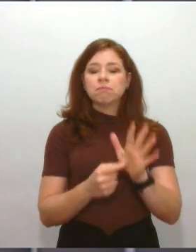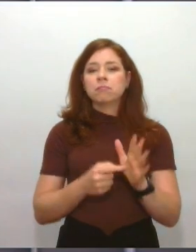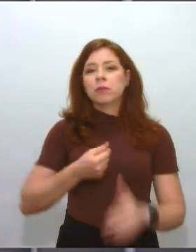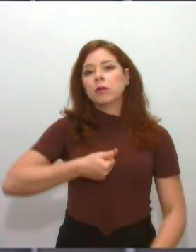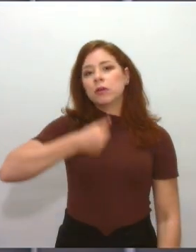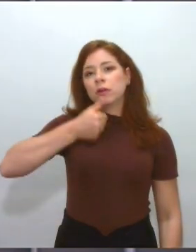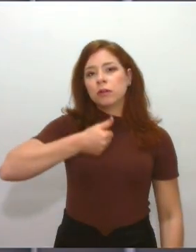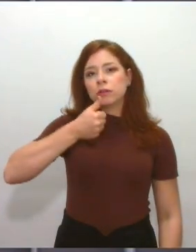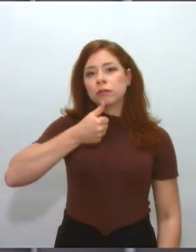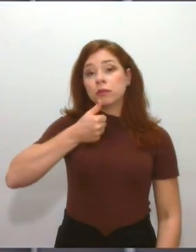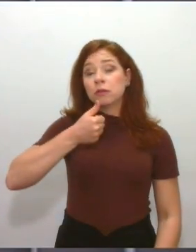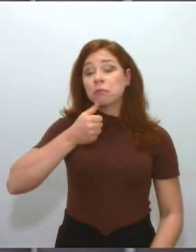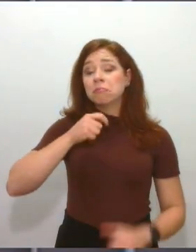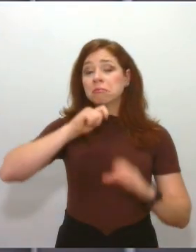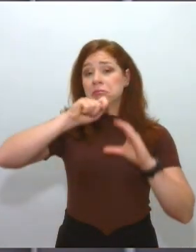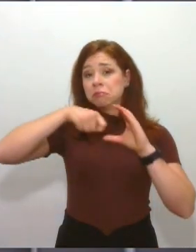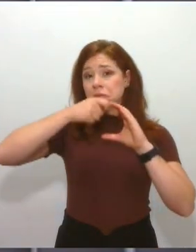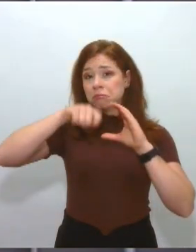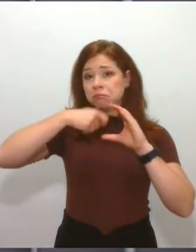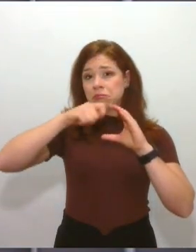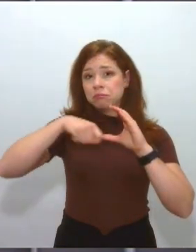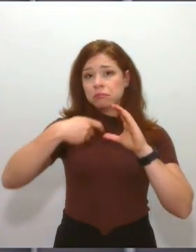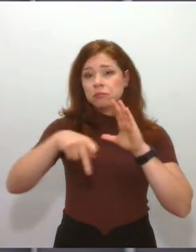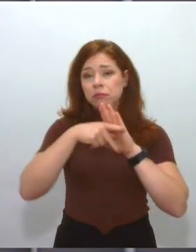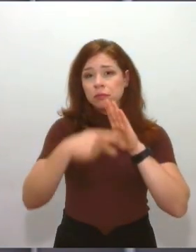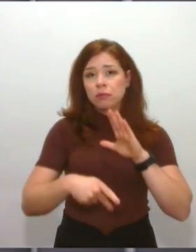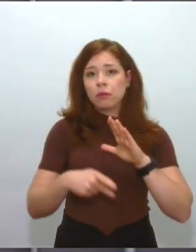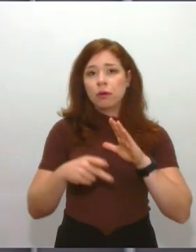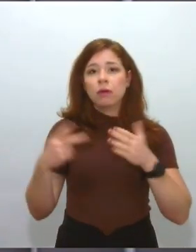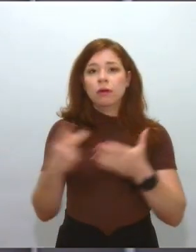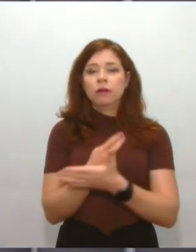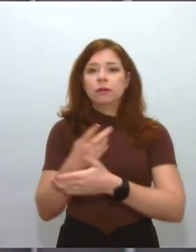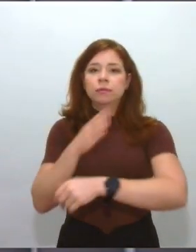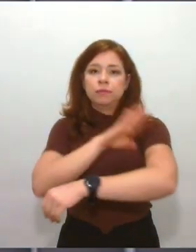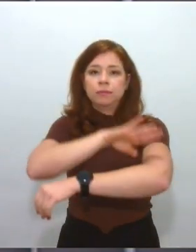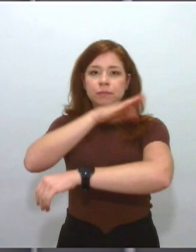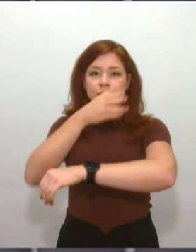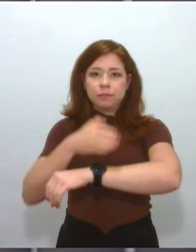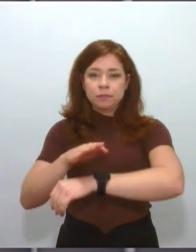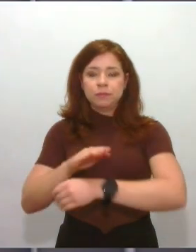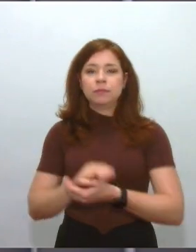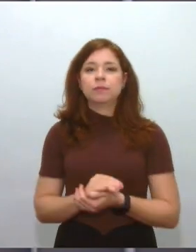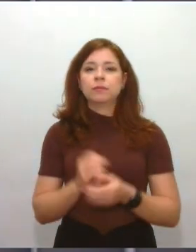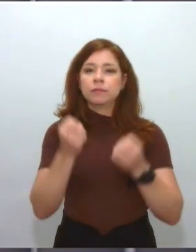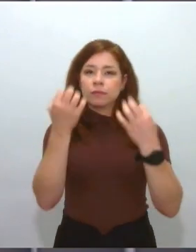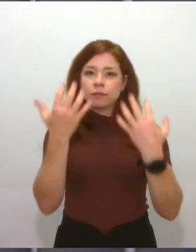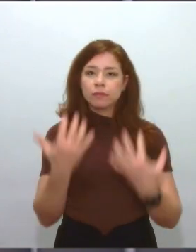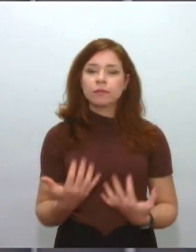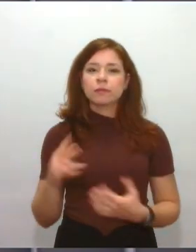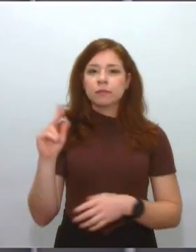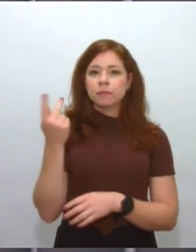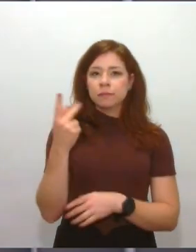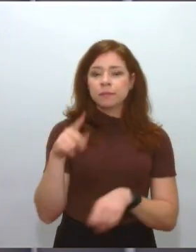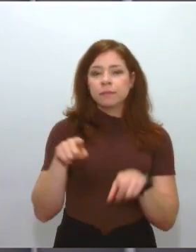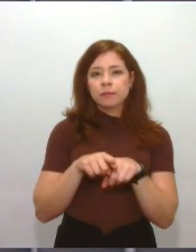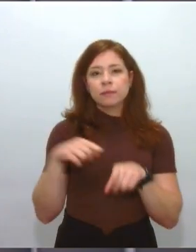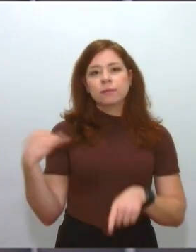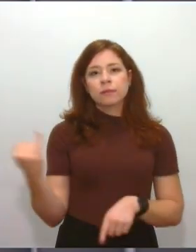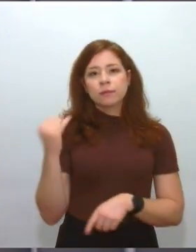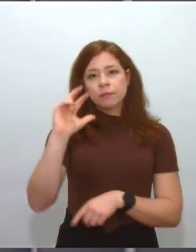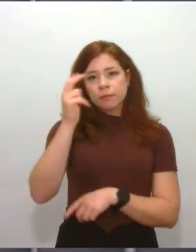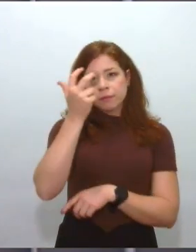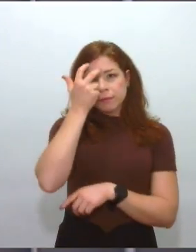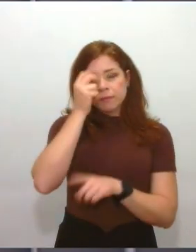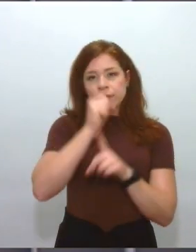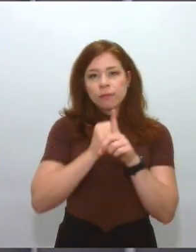cinematográfica produzida em Propriá. A obra trata da história e a importância cultural e social